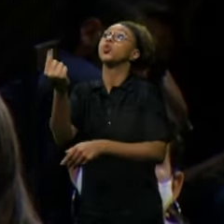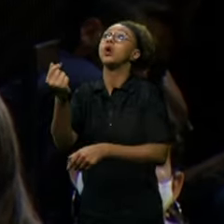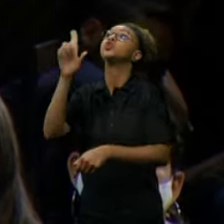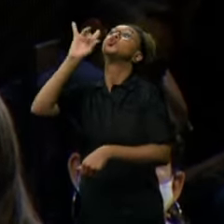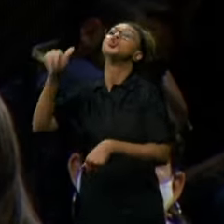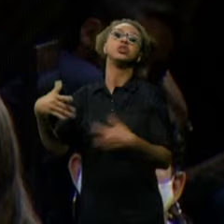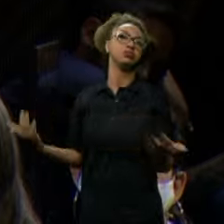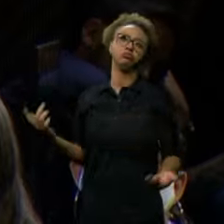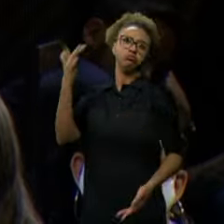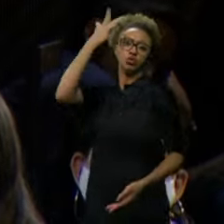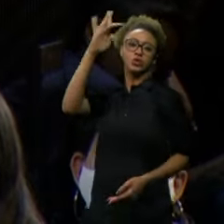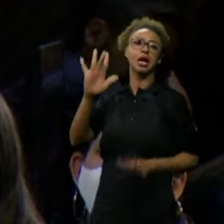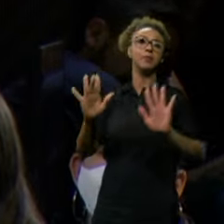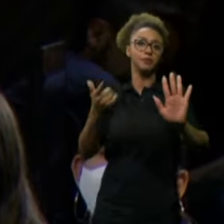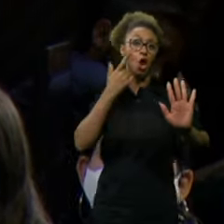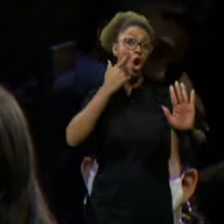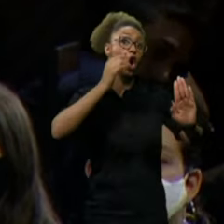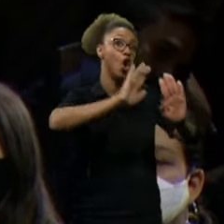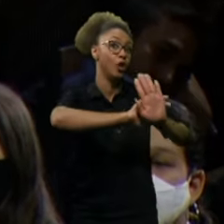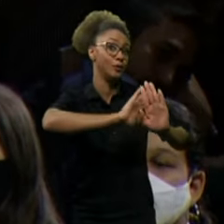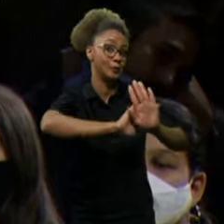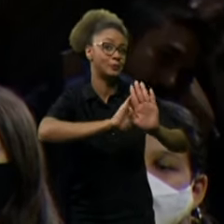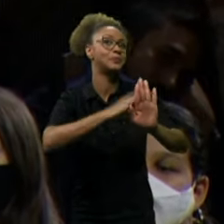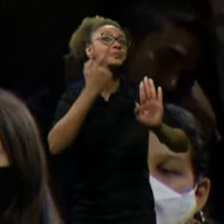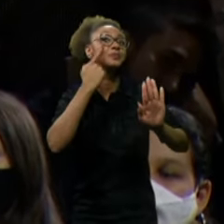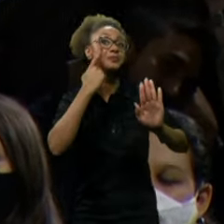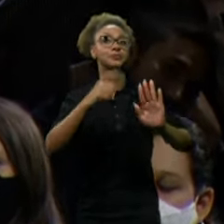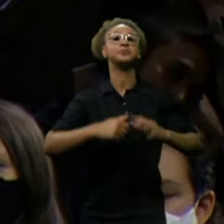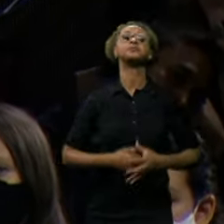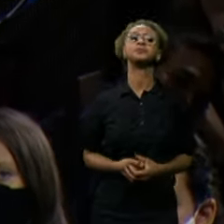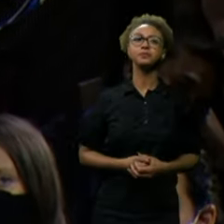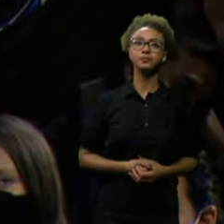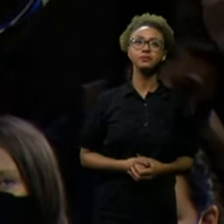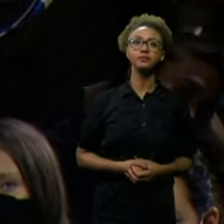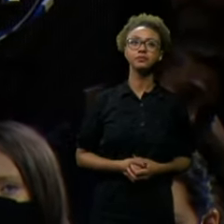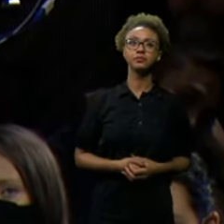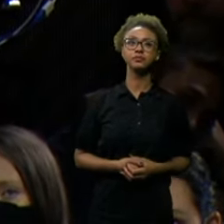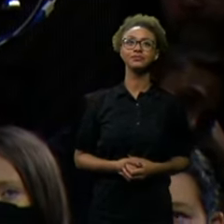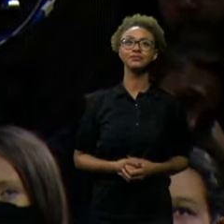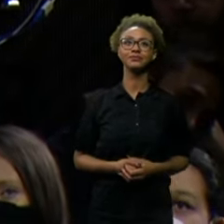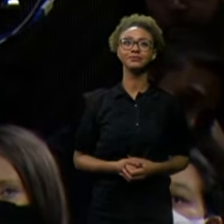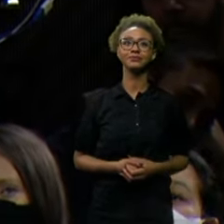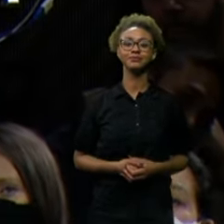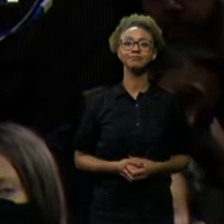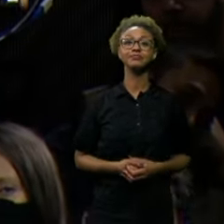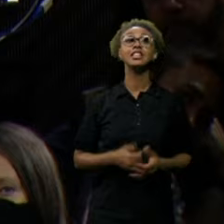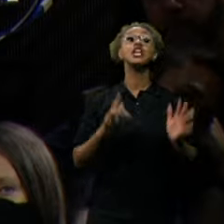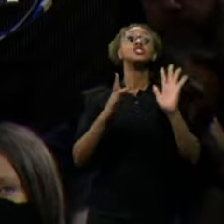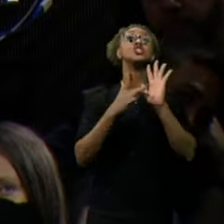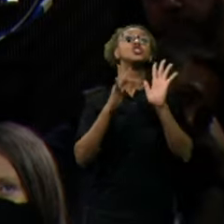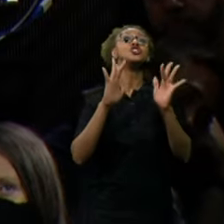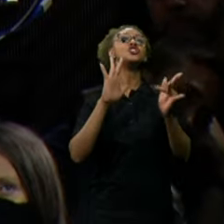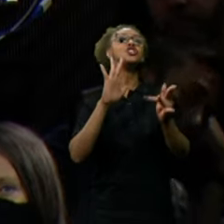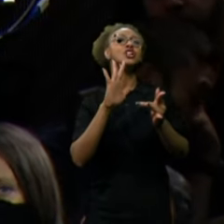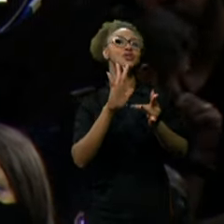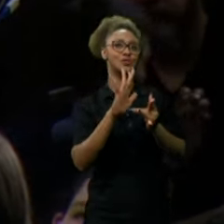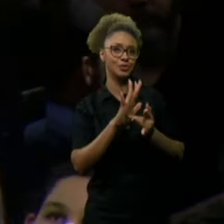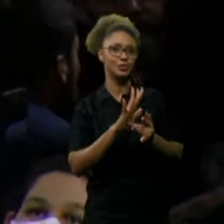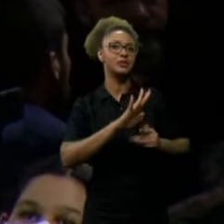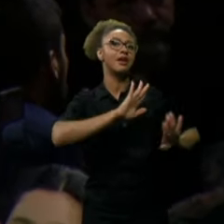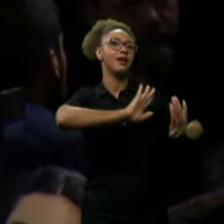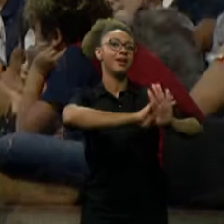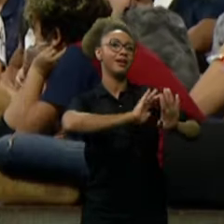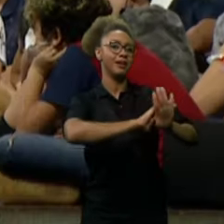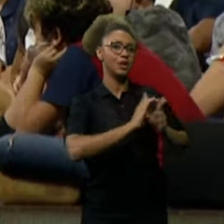dizendo tô falando essa estrelinhas e a grosso modo não gastem todo o vosso tempo de relacionamento